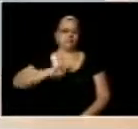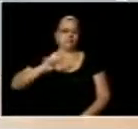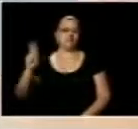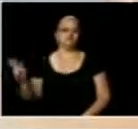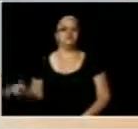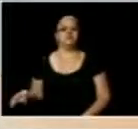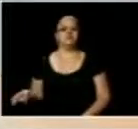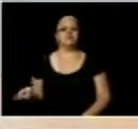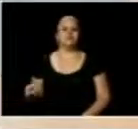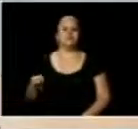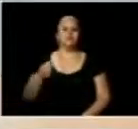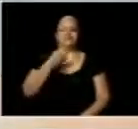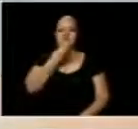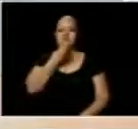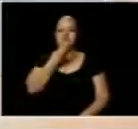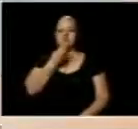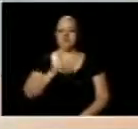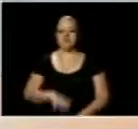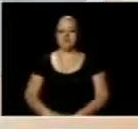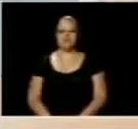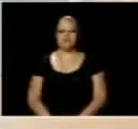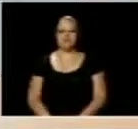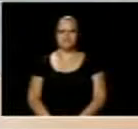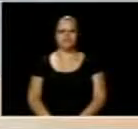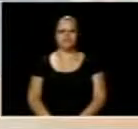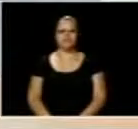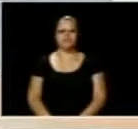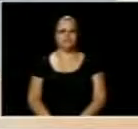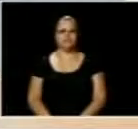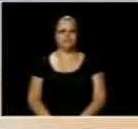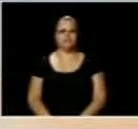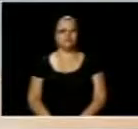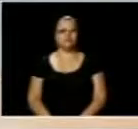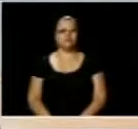população a ter uma visão equivocada de vários vereadores da última legislatura,